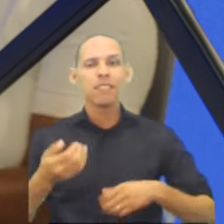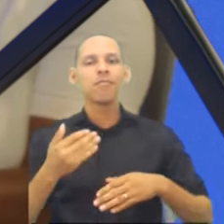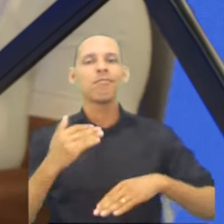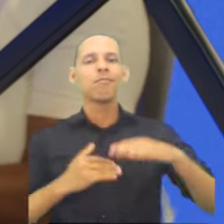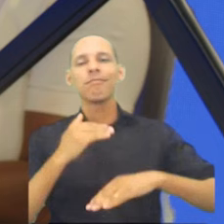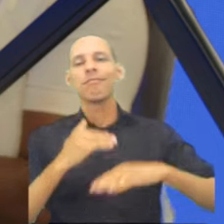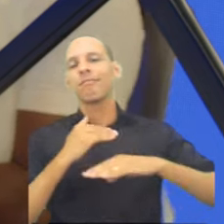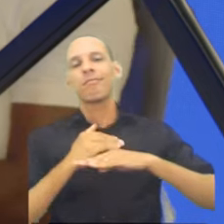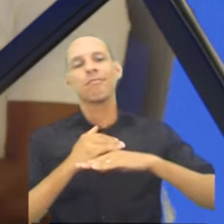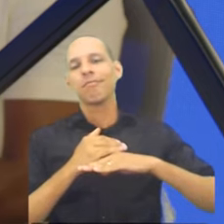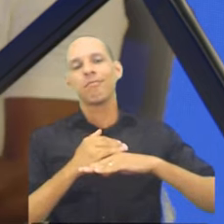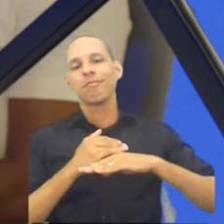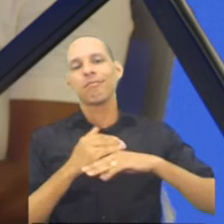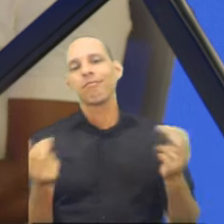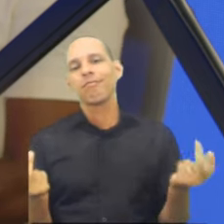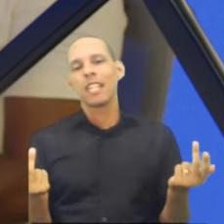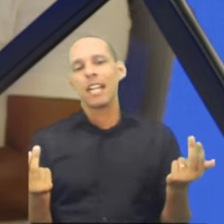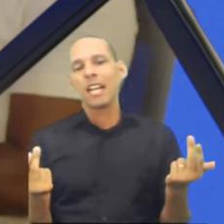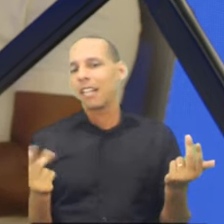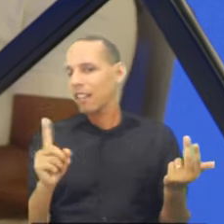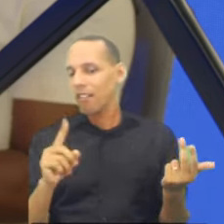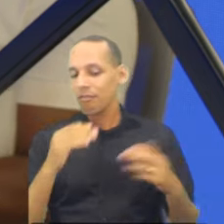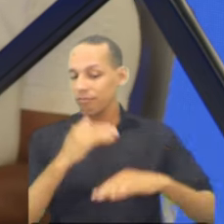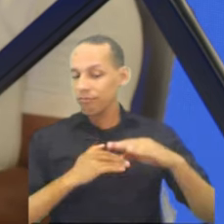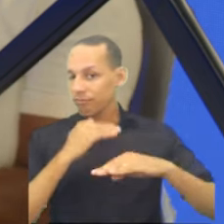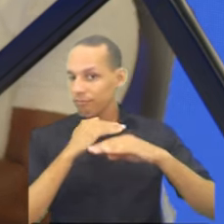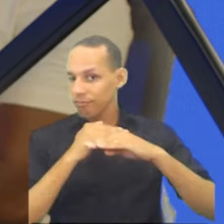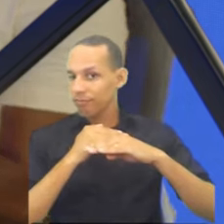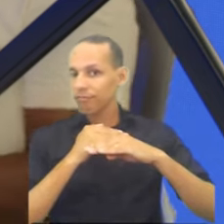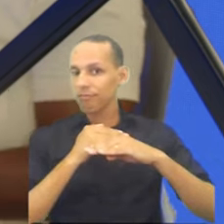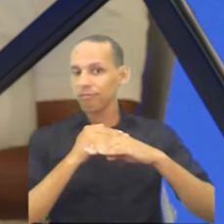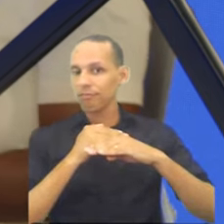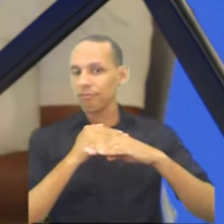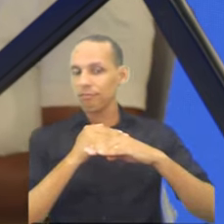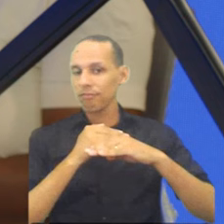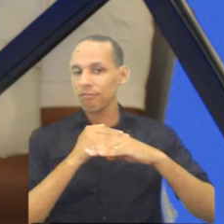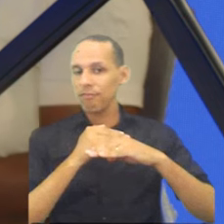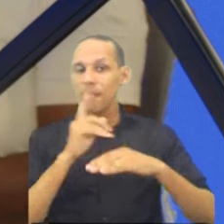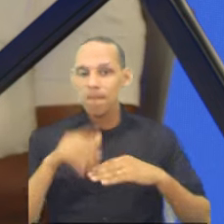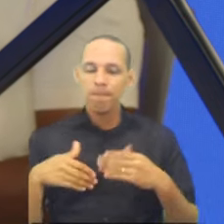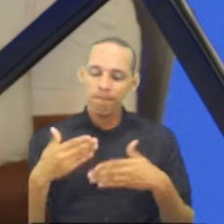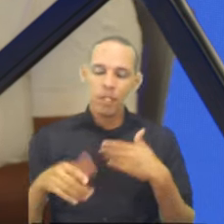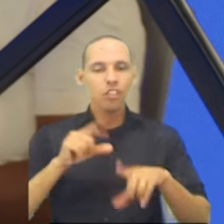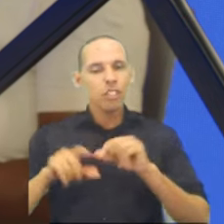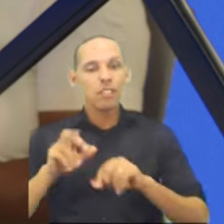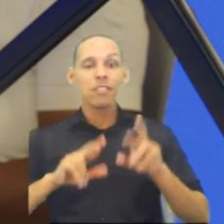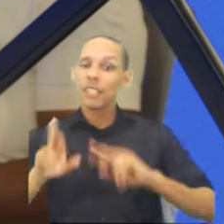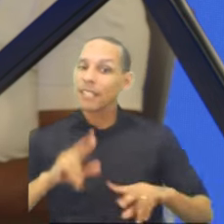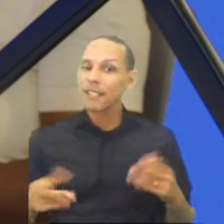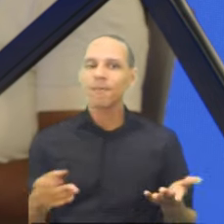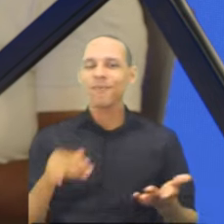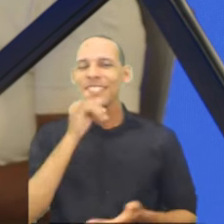no tem que ter o processo de Equidade a gente táa fando ade a gente tá falando de Equidade né processo seletivo